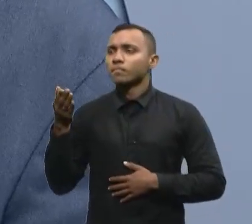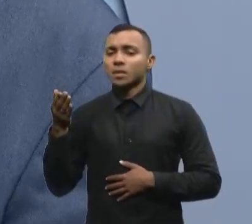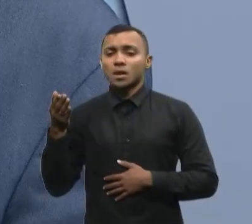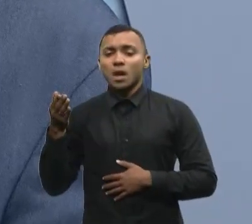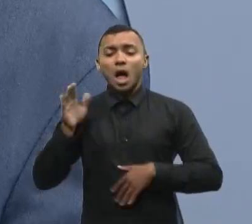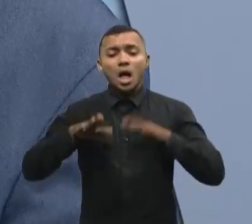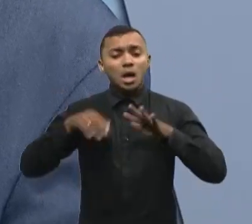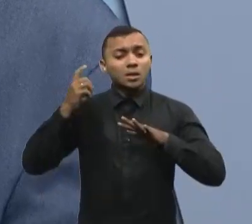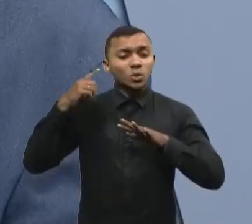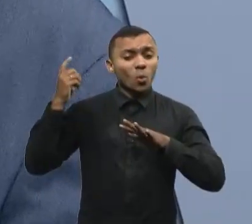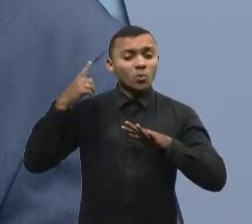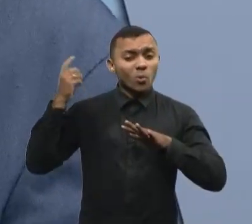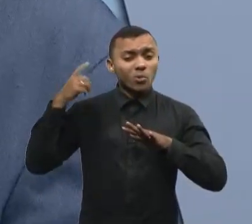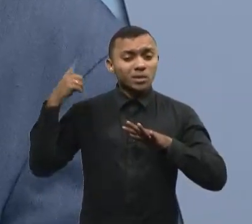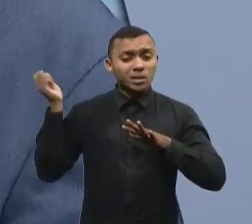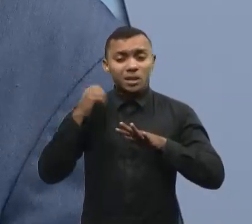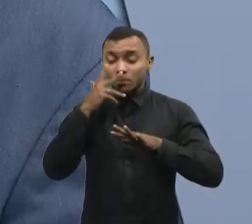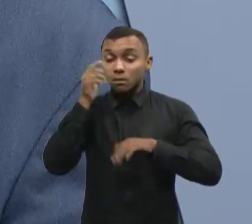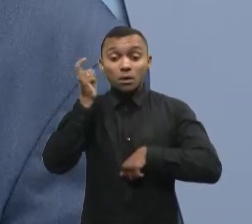o barulho